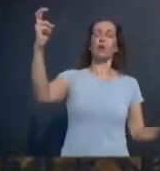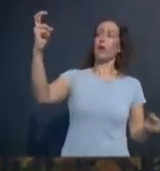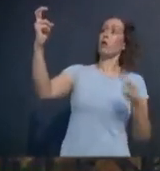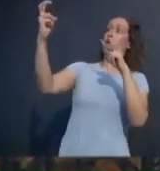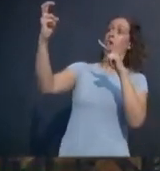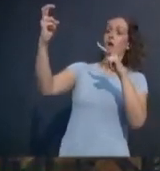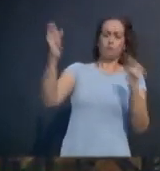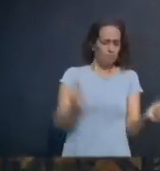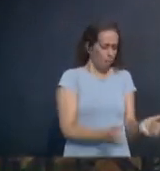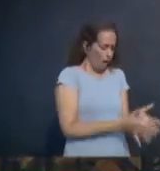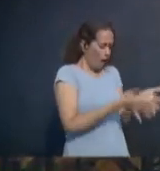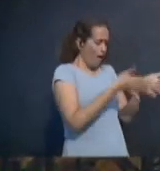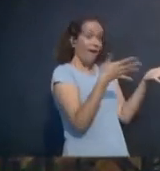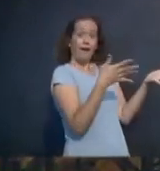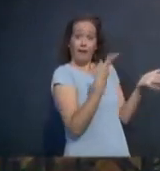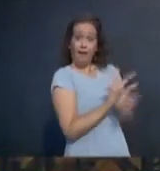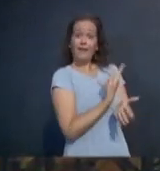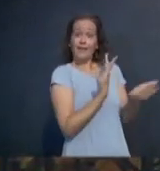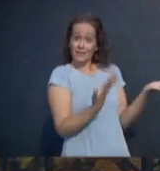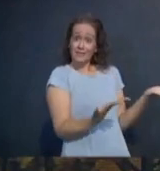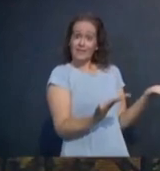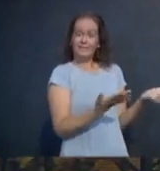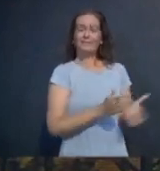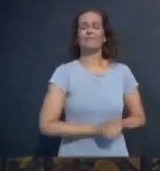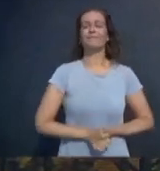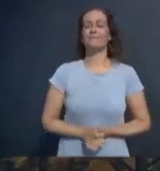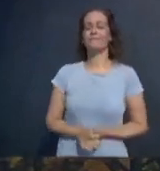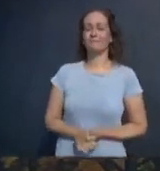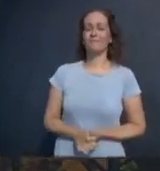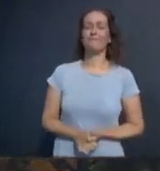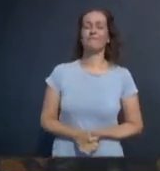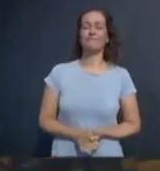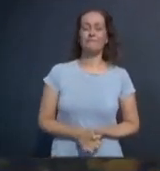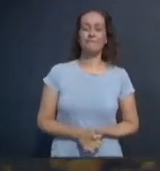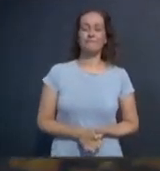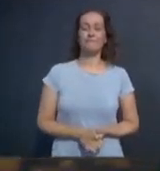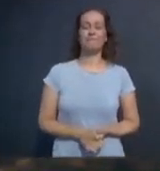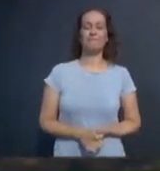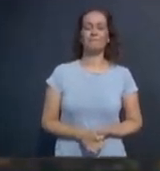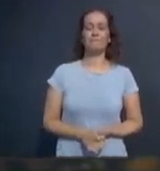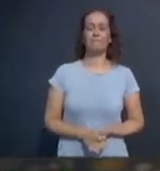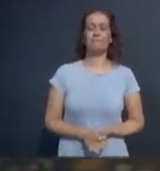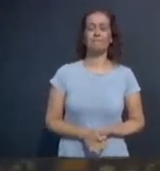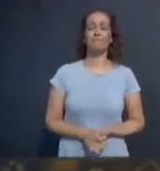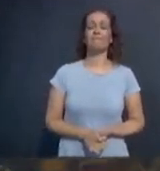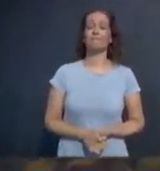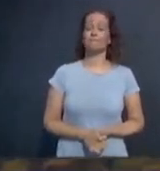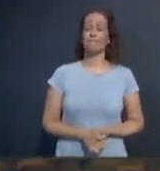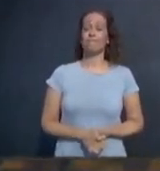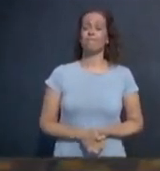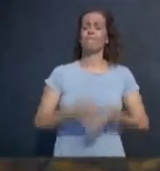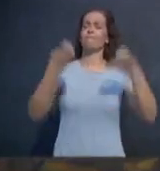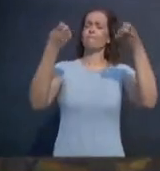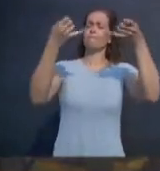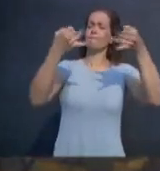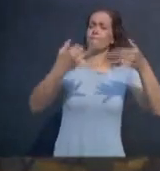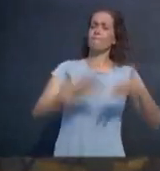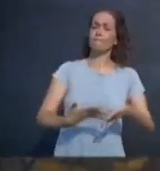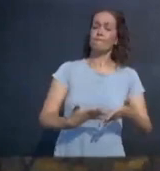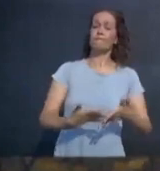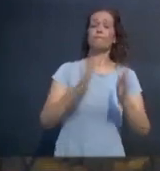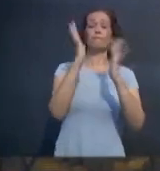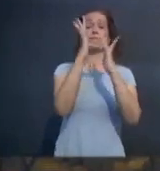um milagre. Agora, assim importa que o Filho do Homem seja